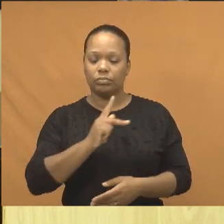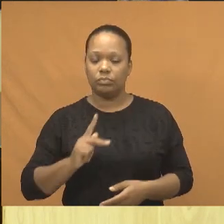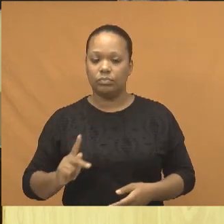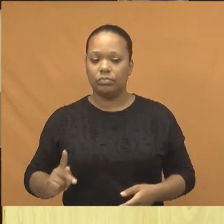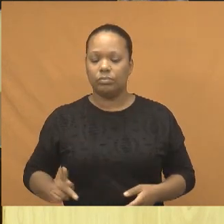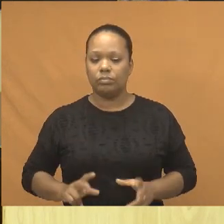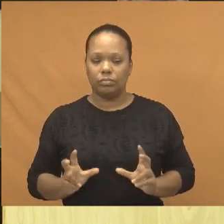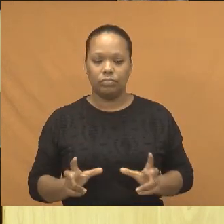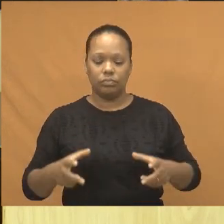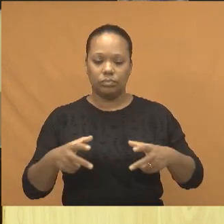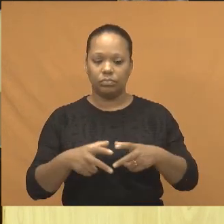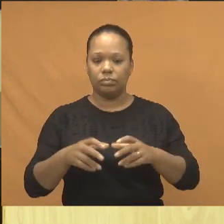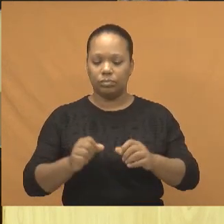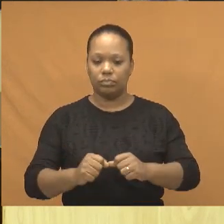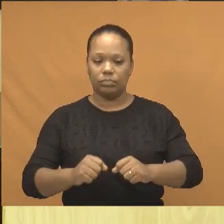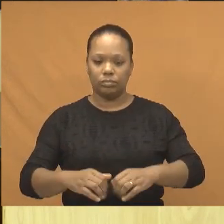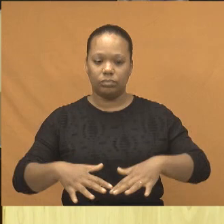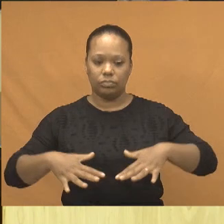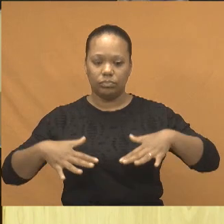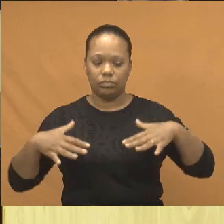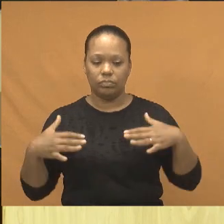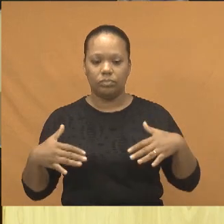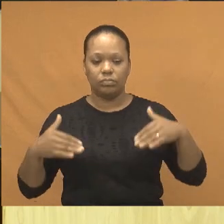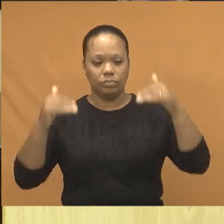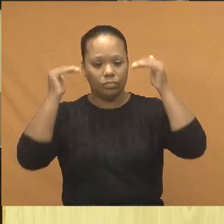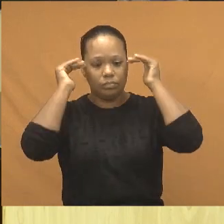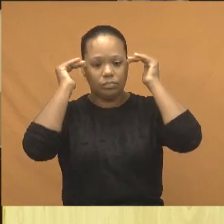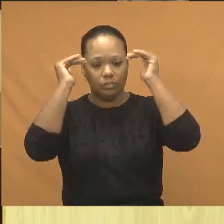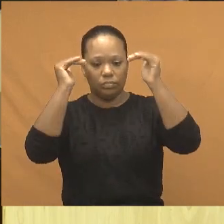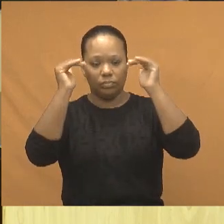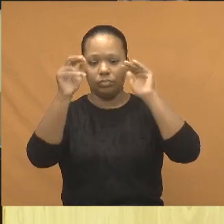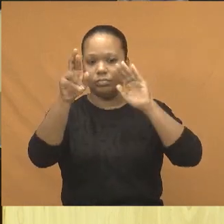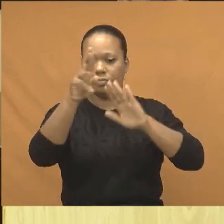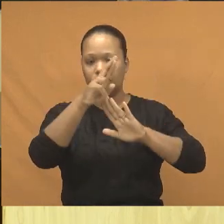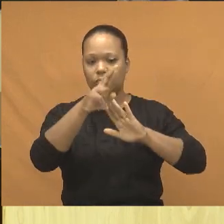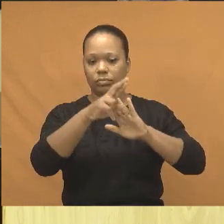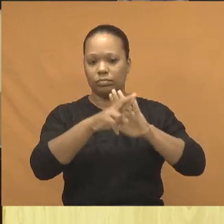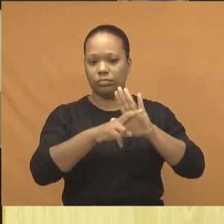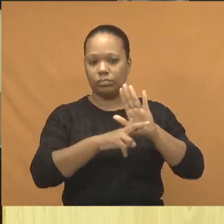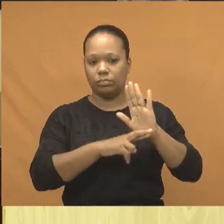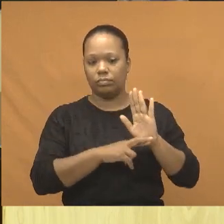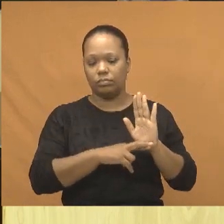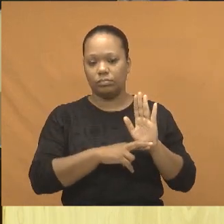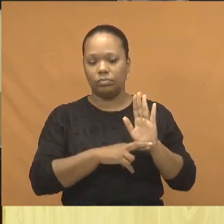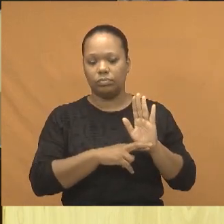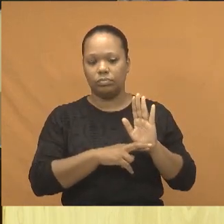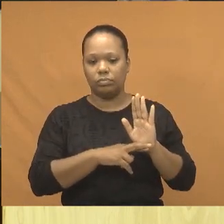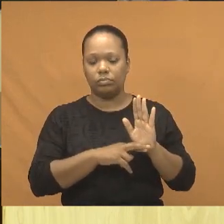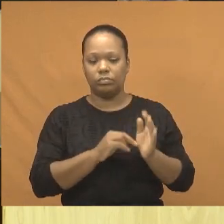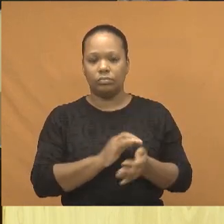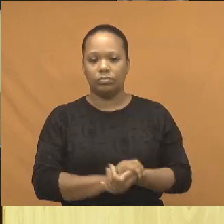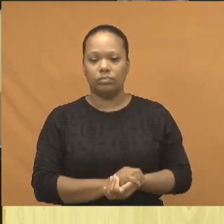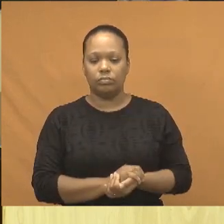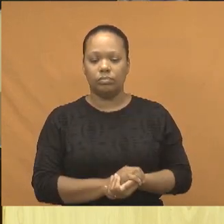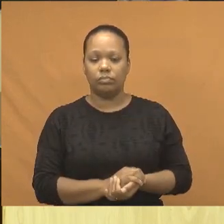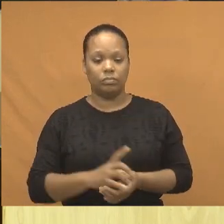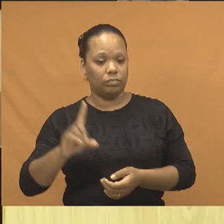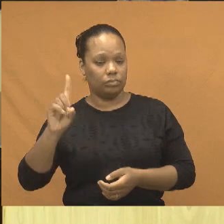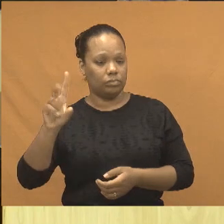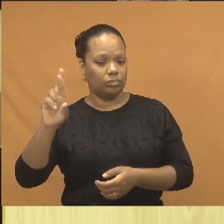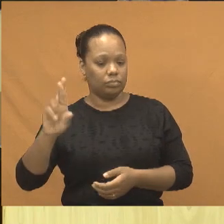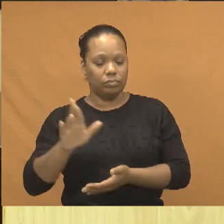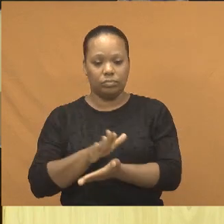desta casa, ouvido e aprovado pela Igreja Plenário, cumpridas as formalidades regimentais, seja oficiado ao